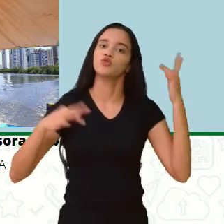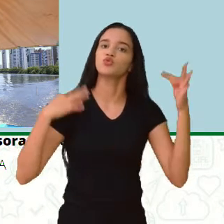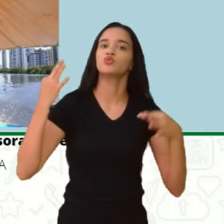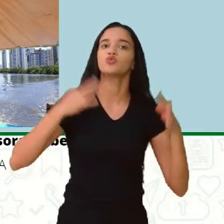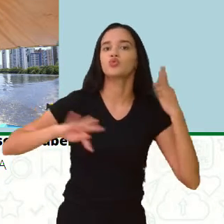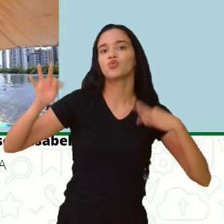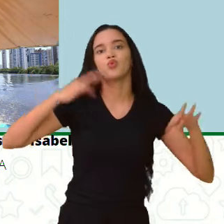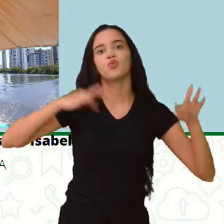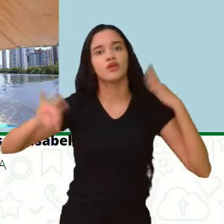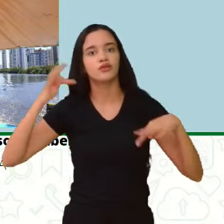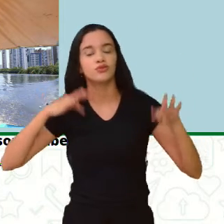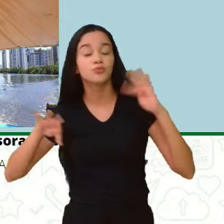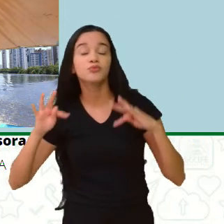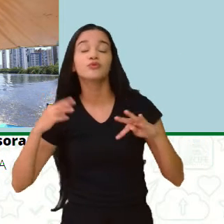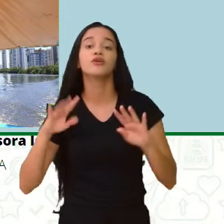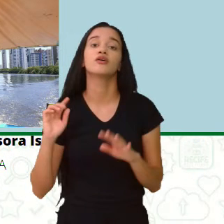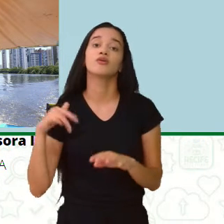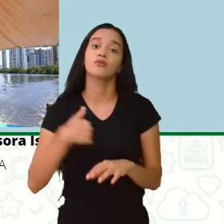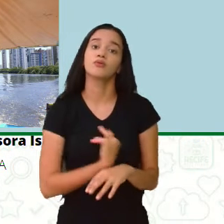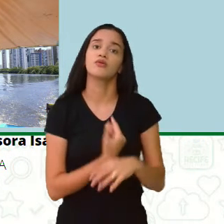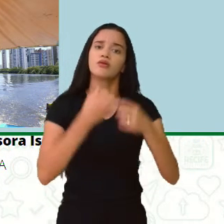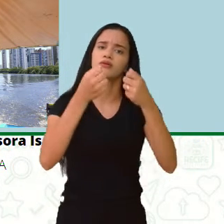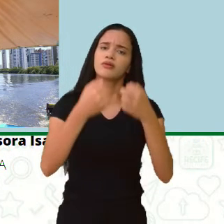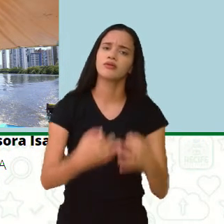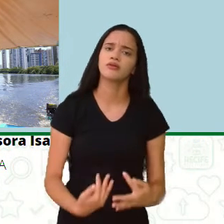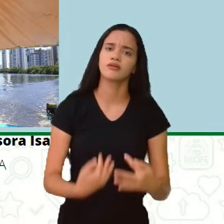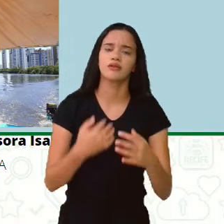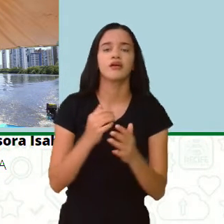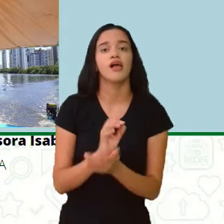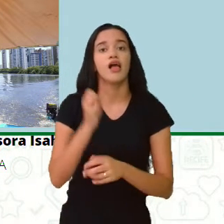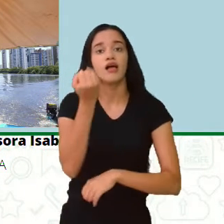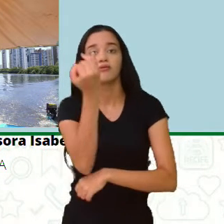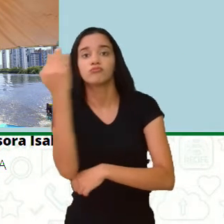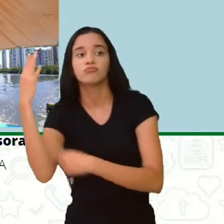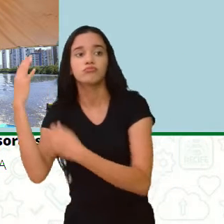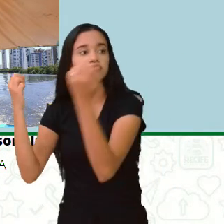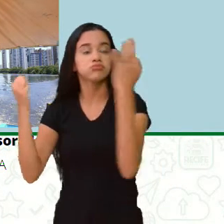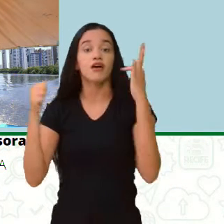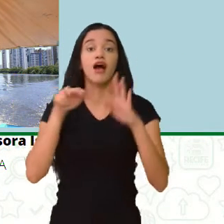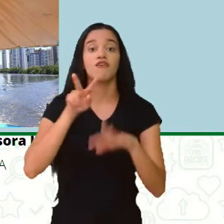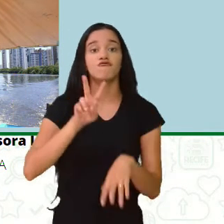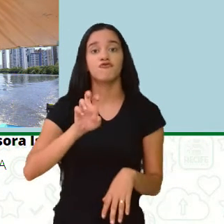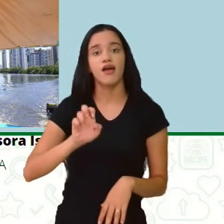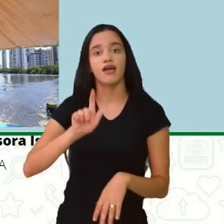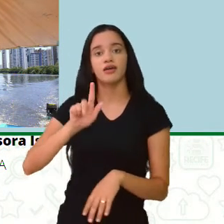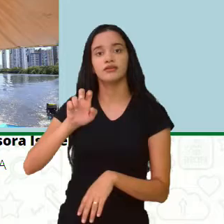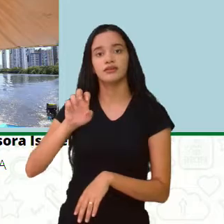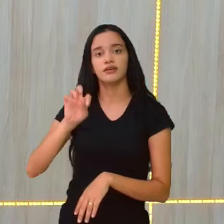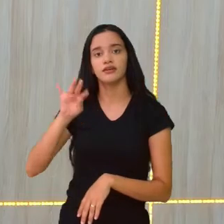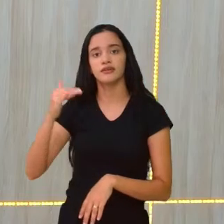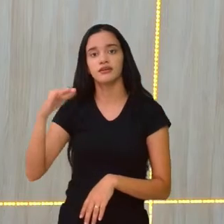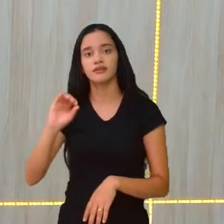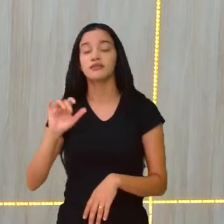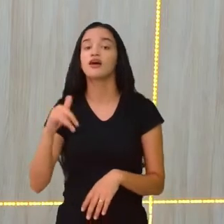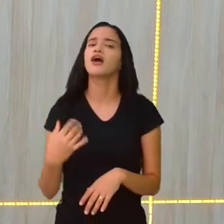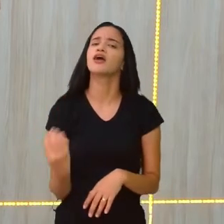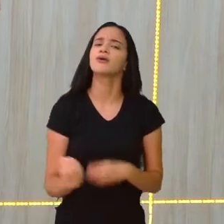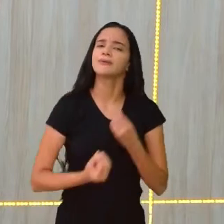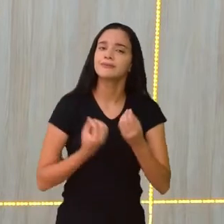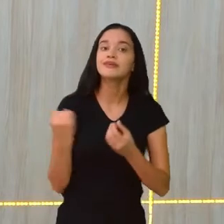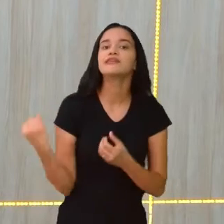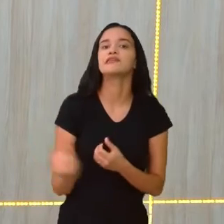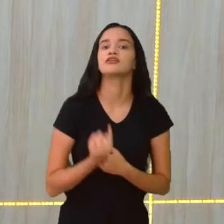de catamarã. Então, quando a gente fala na sua vegetação, então é importante, vejam aí, como é